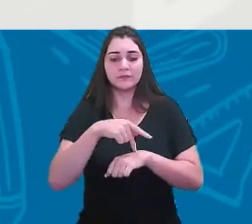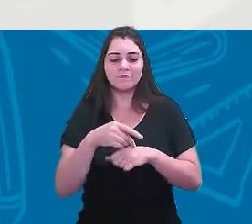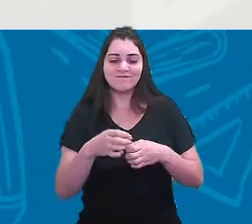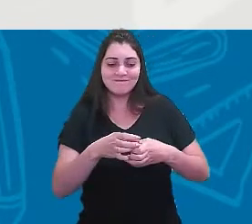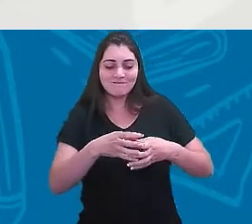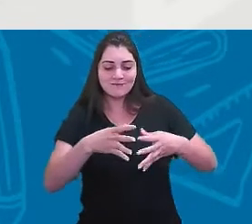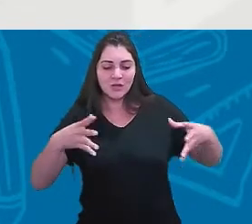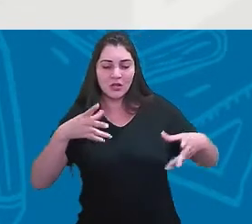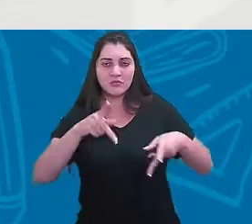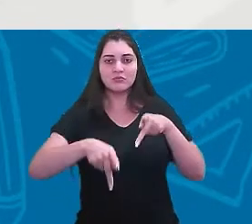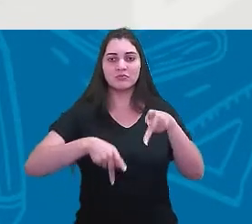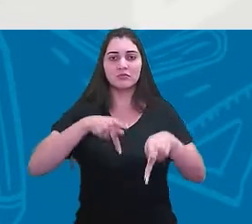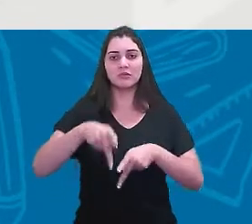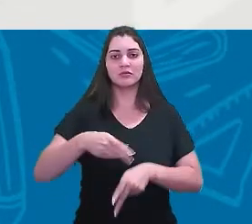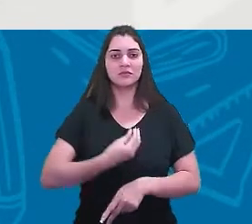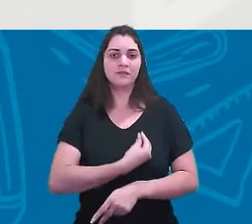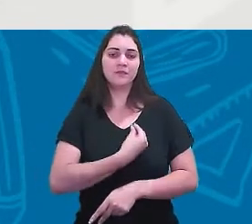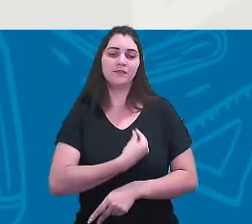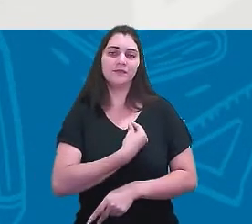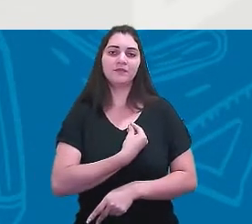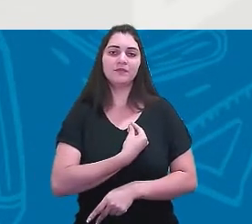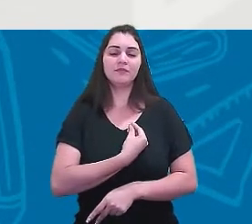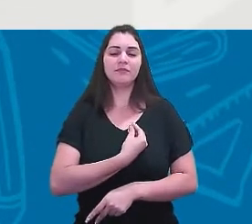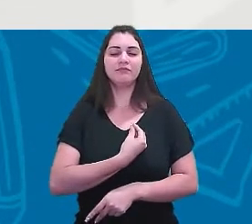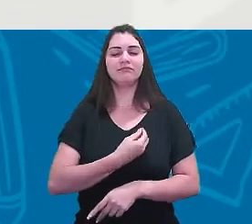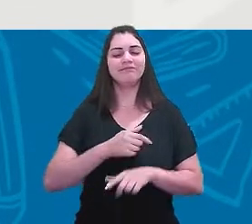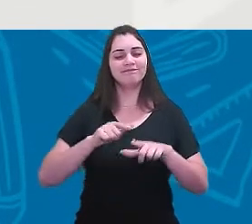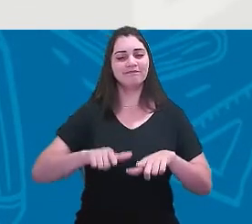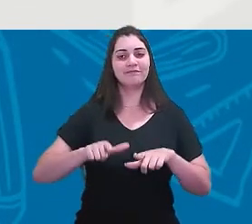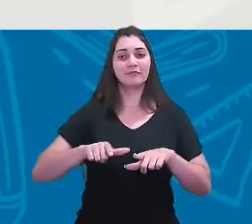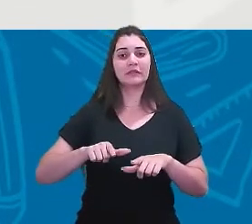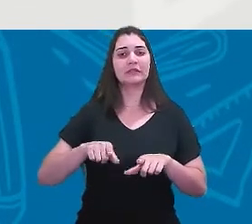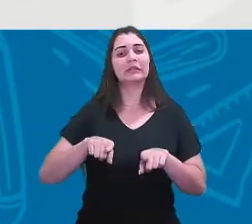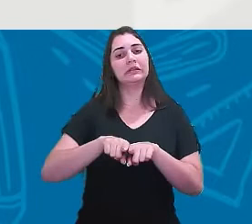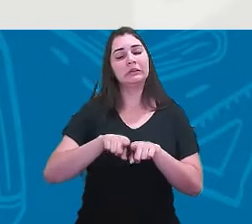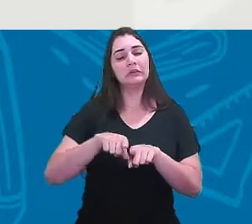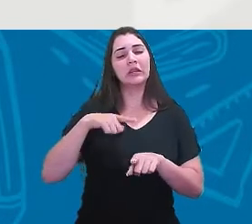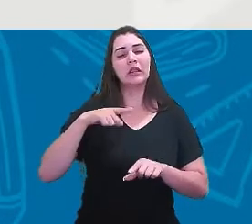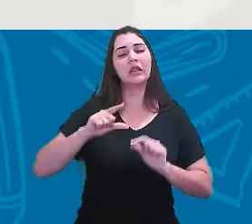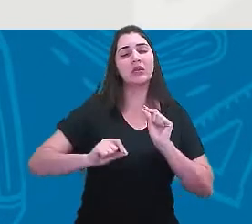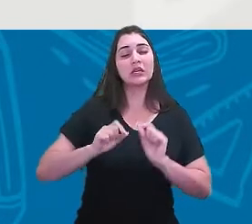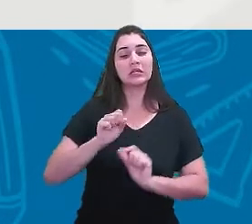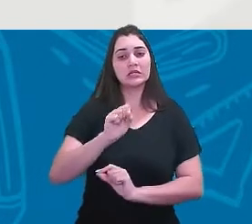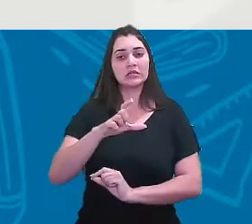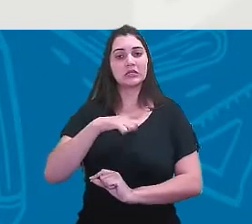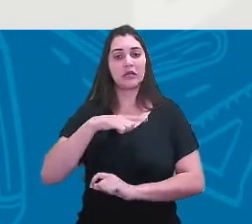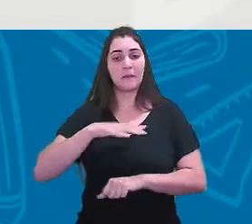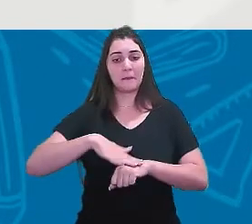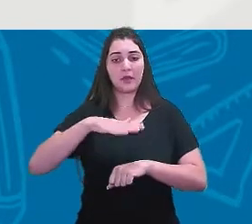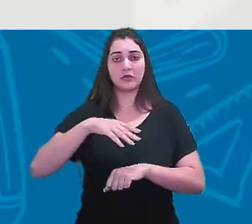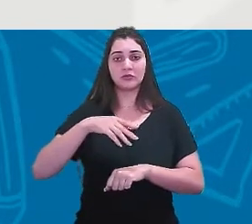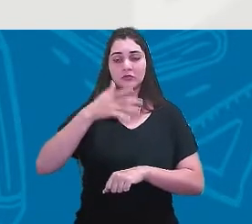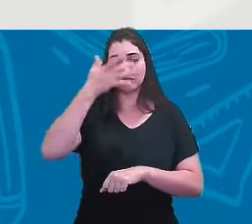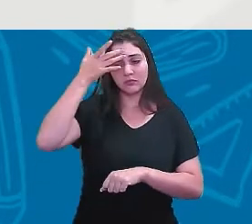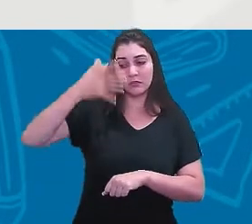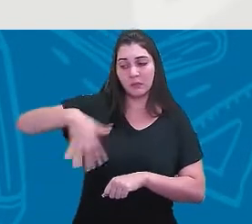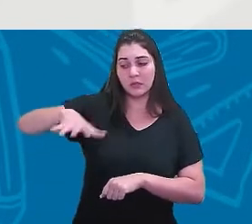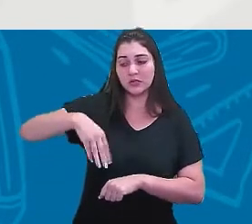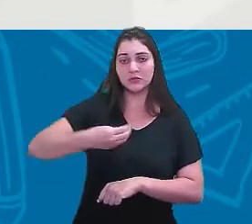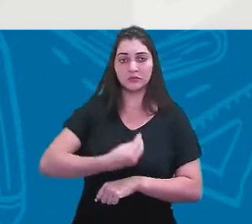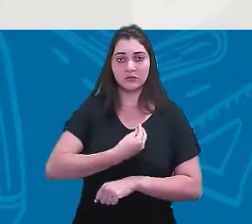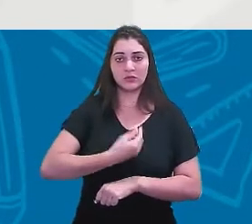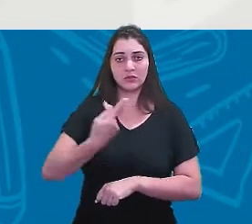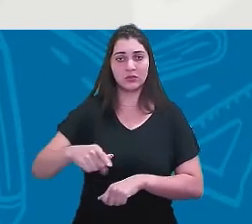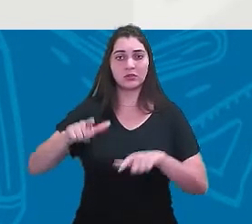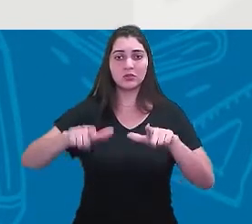nossa população vai estar vivendo, vai estar morando. E, consequentemente, se eu tenho mais pessoas morando nessa região, eu vou